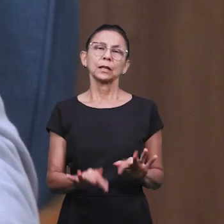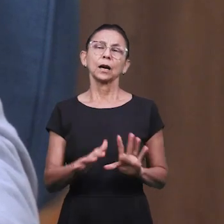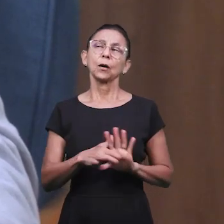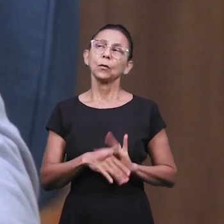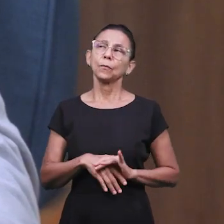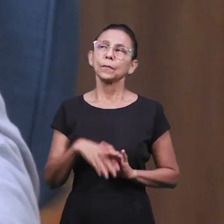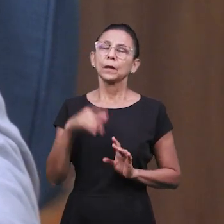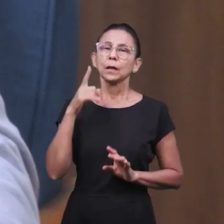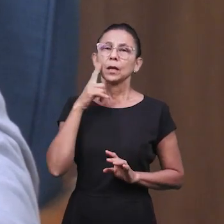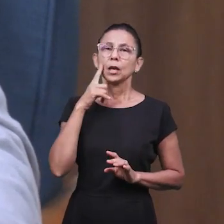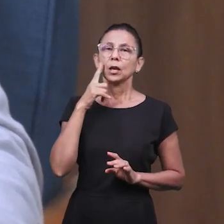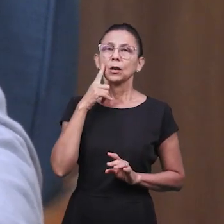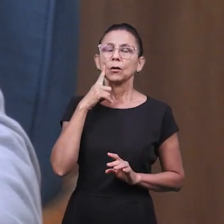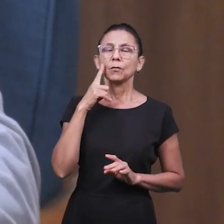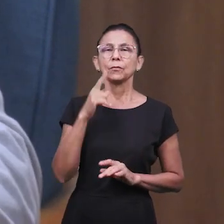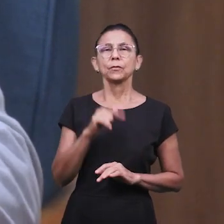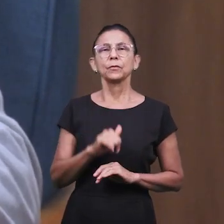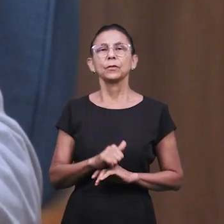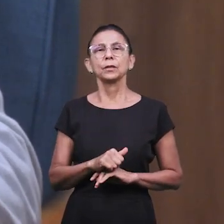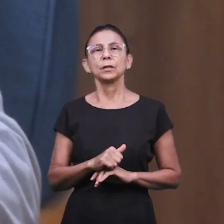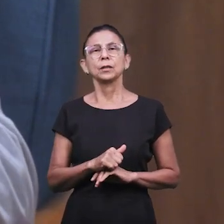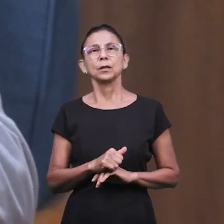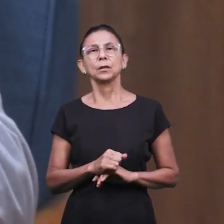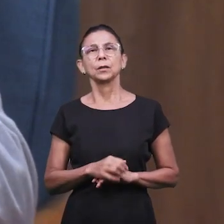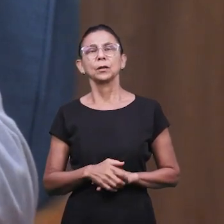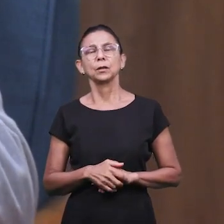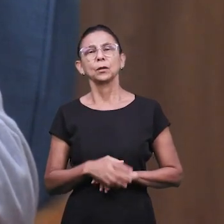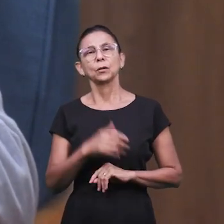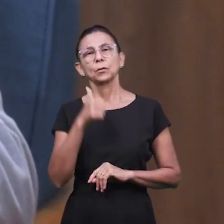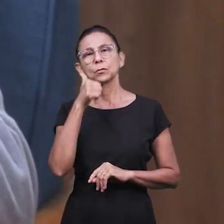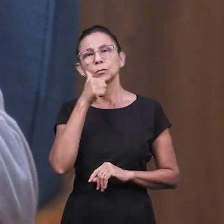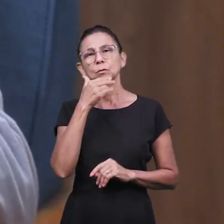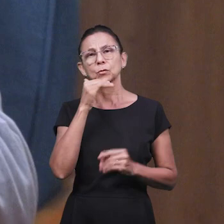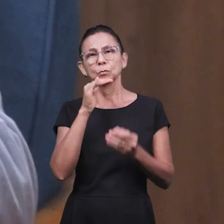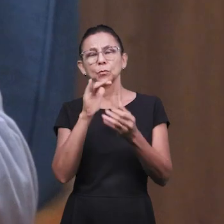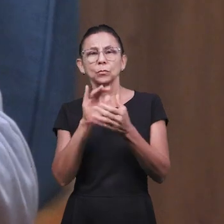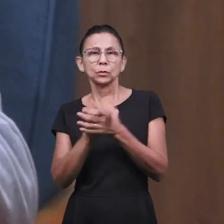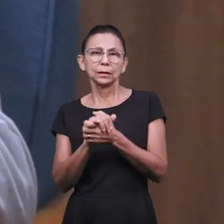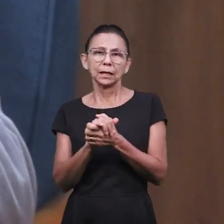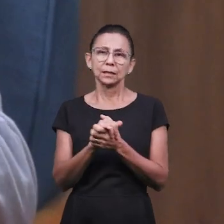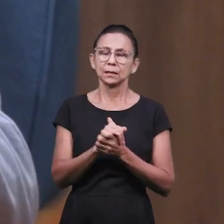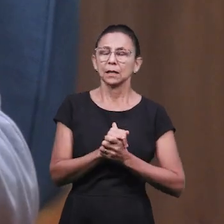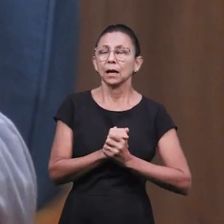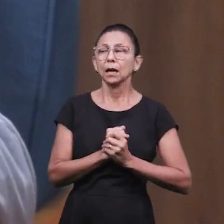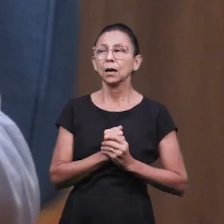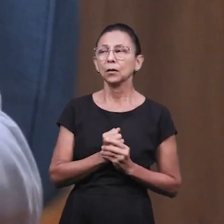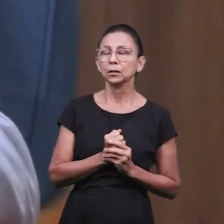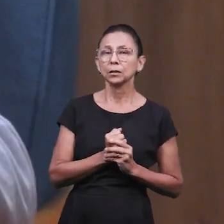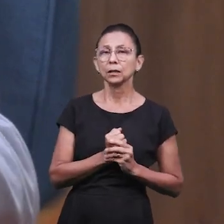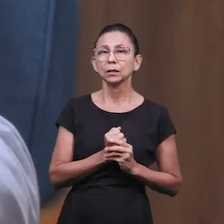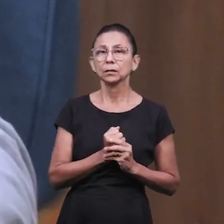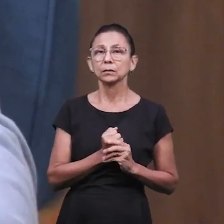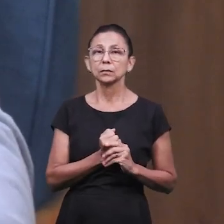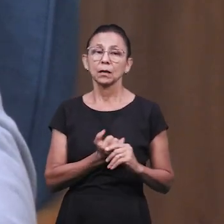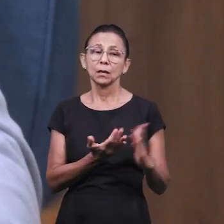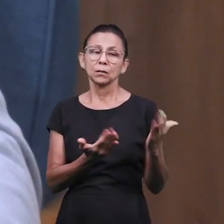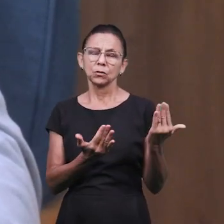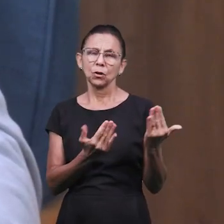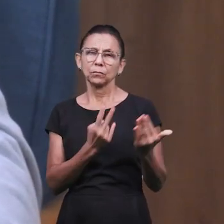fundo lá. Eu sempre gosto, assim, domingo à noite, de dar uma atenção preferencial para as pessoas que eu não conheço, tá